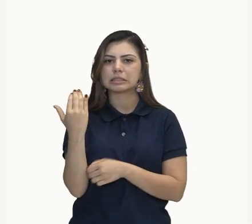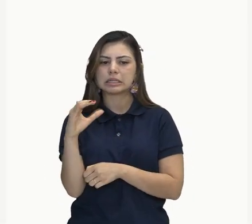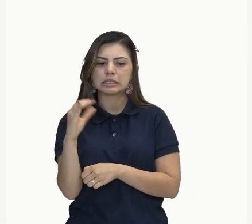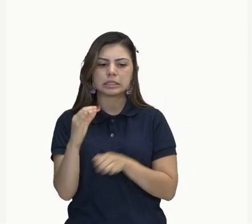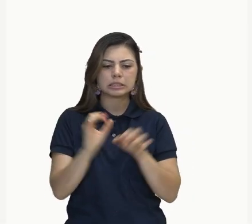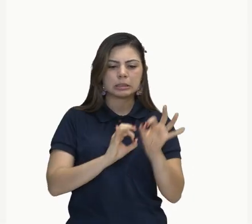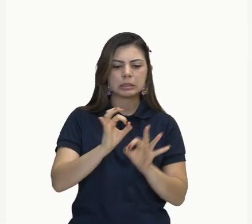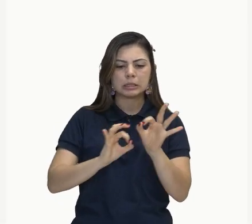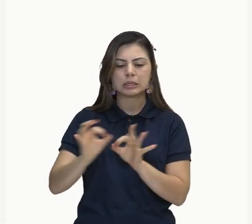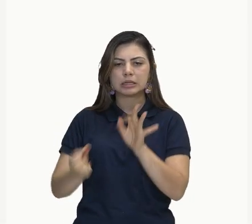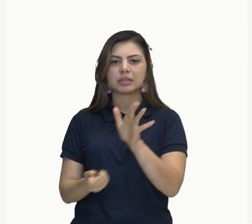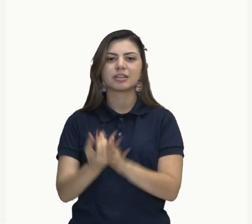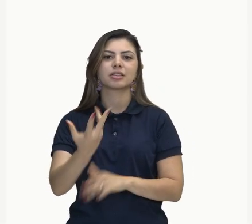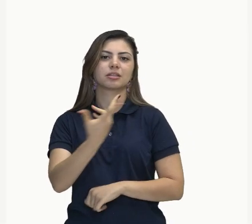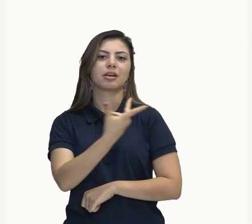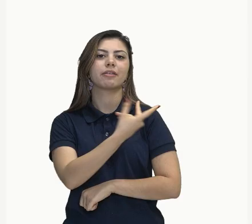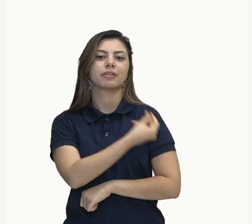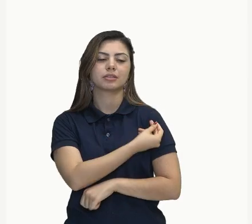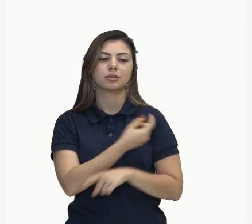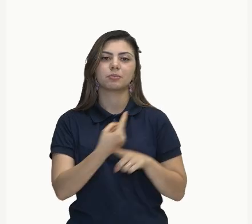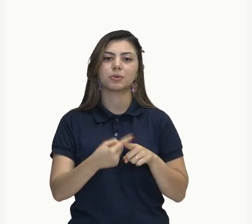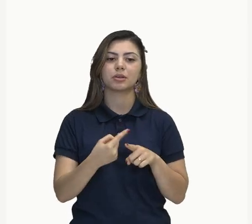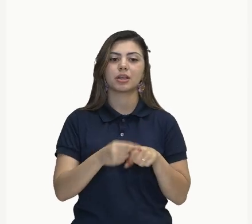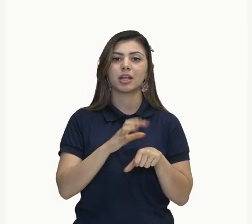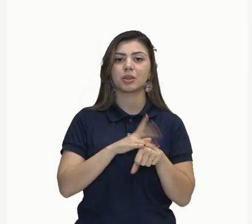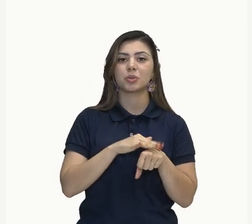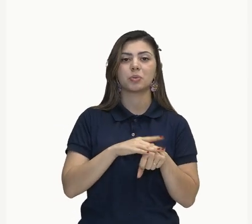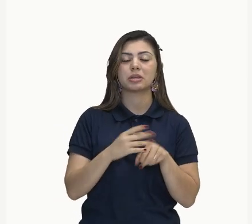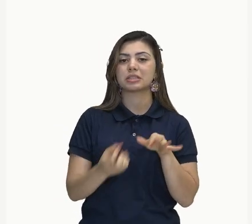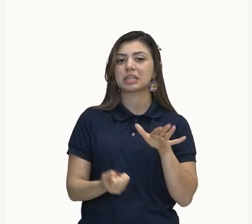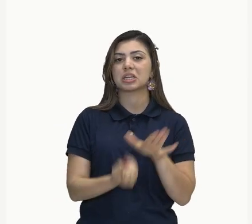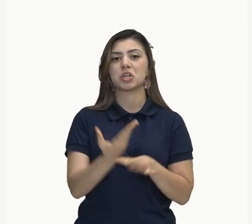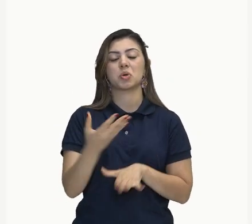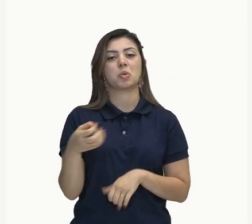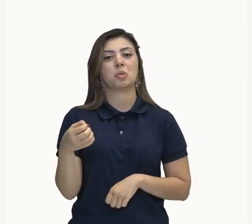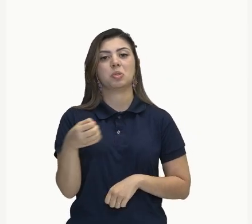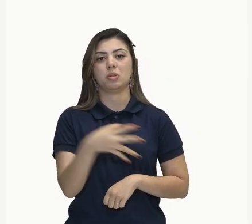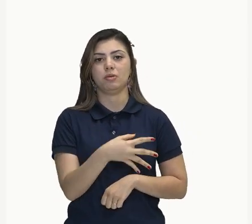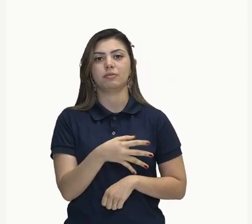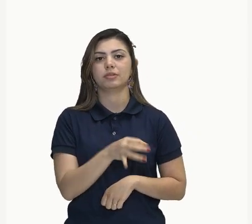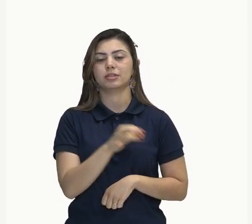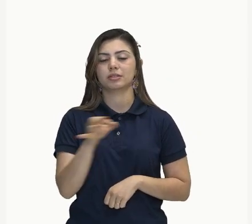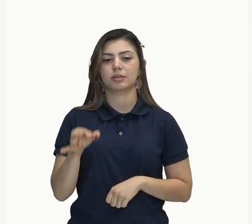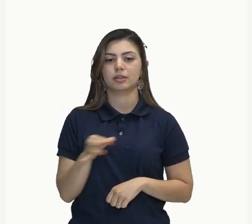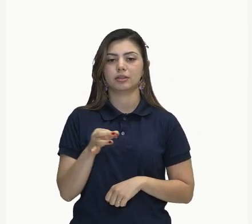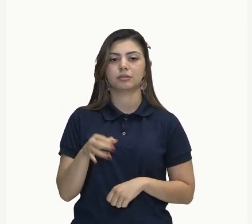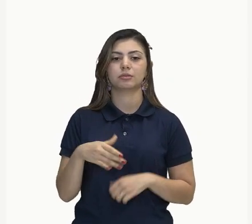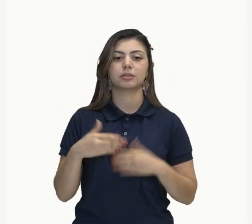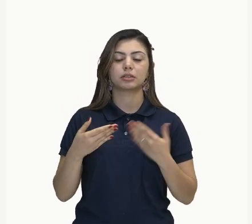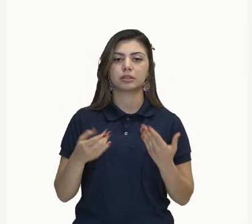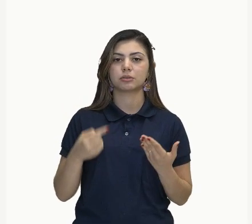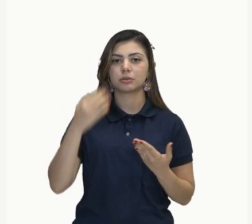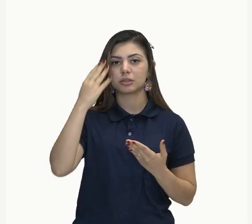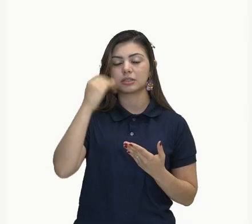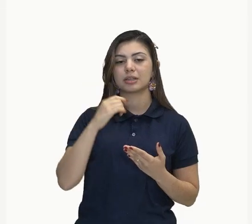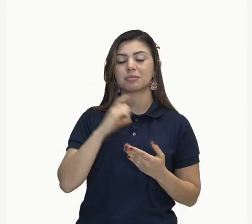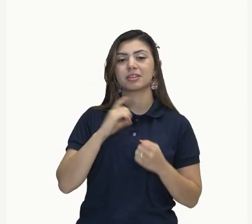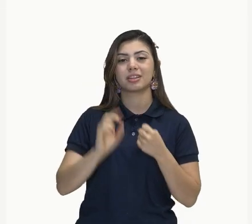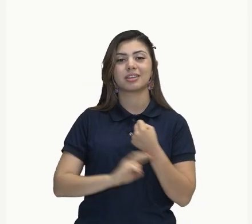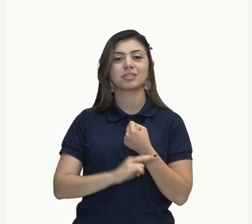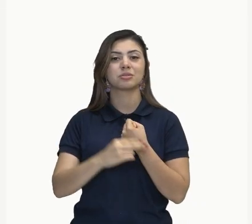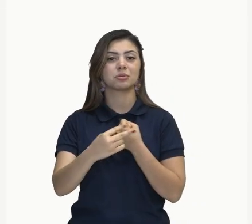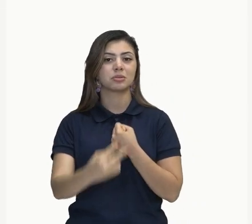produzindo essa vacina de uma doença que havia surgido há pouco tempo e, por causa das